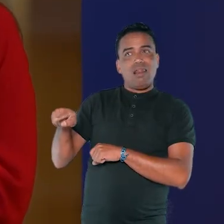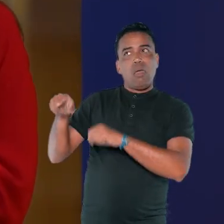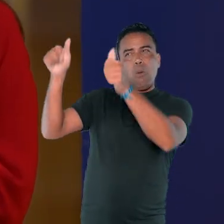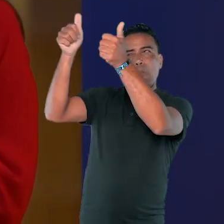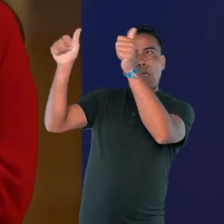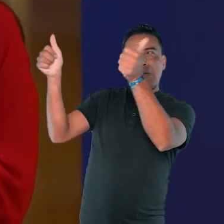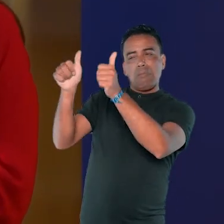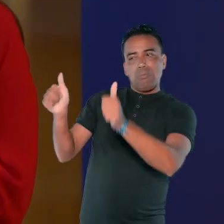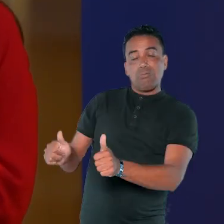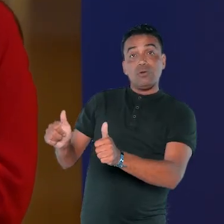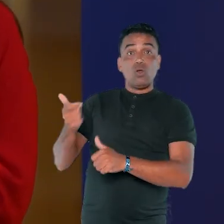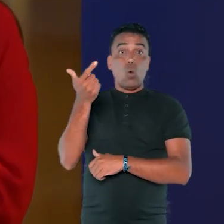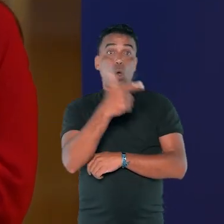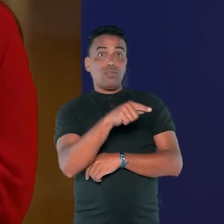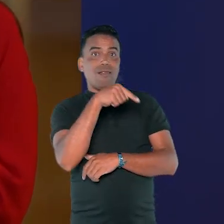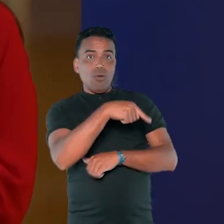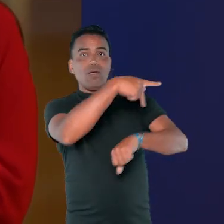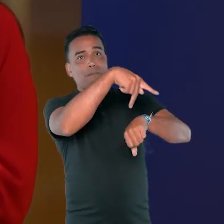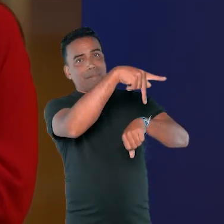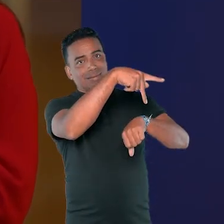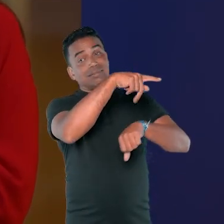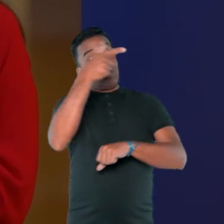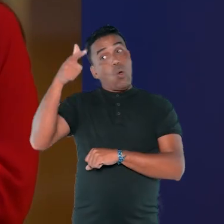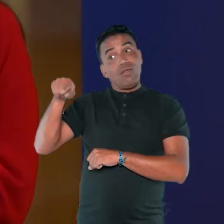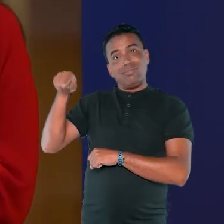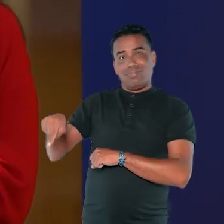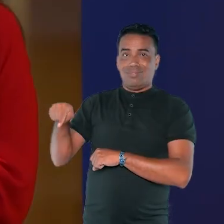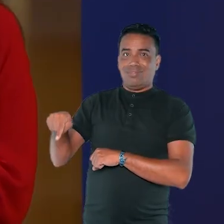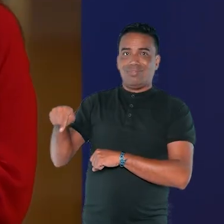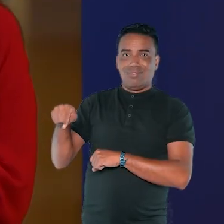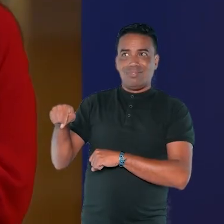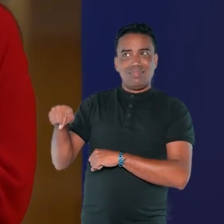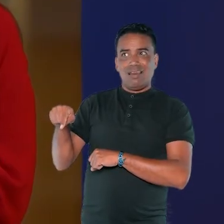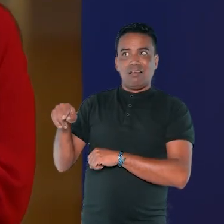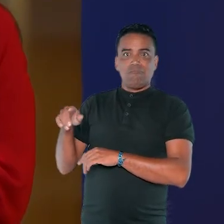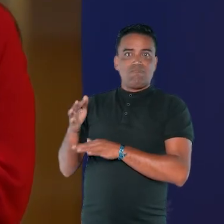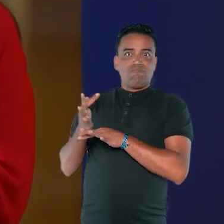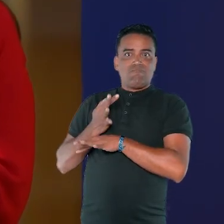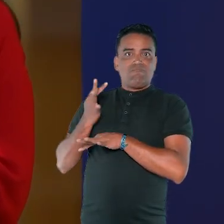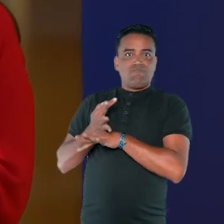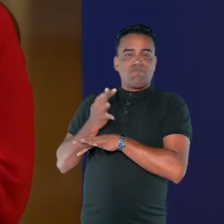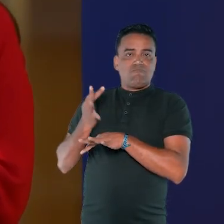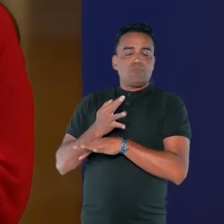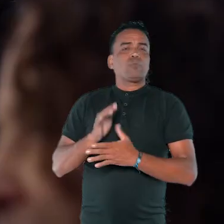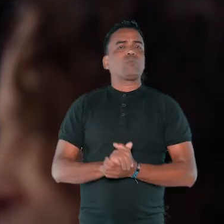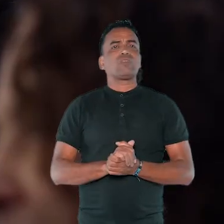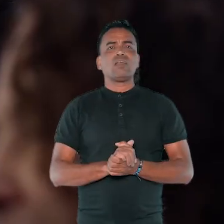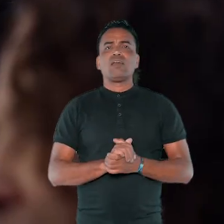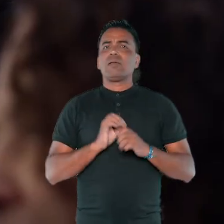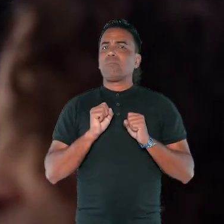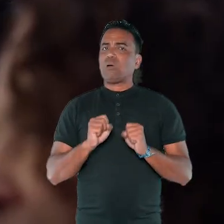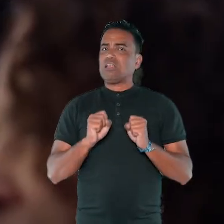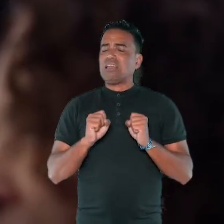monumento. Uma coisa é um país, outra o aviltamento. Deveria